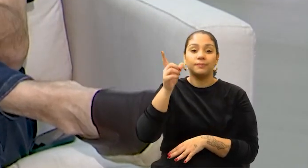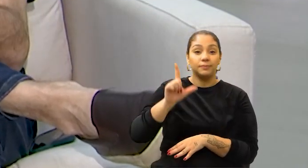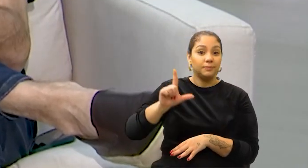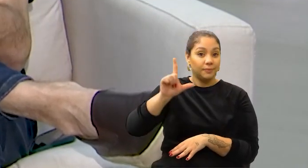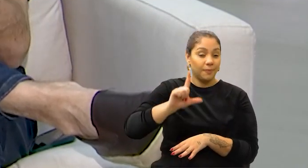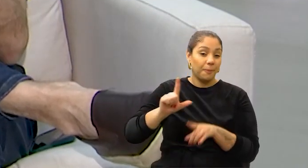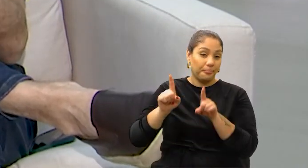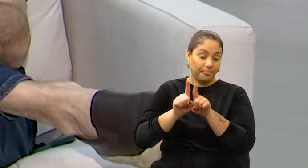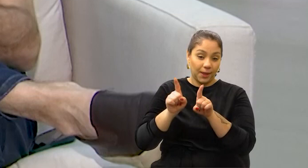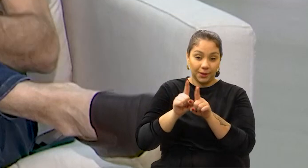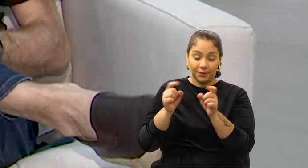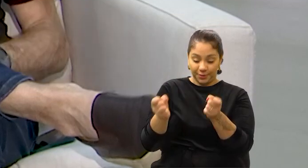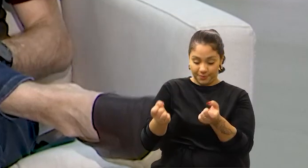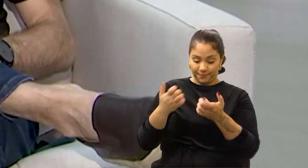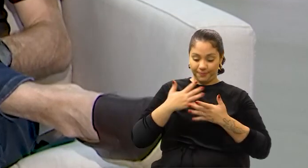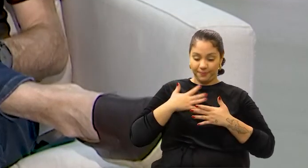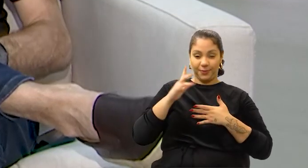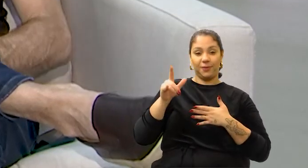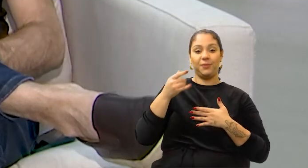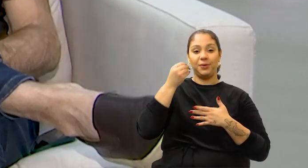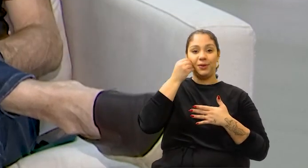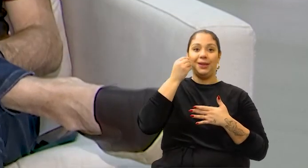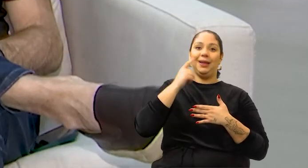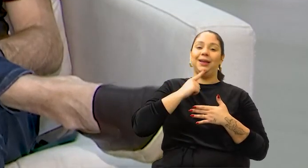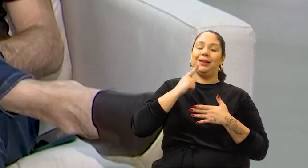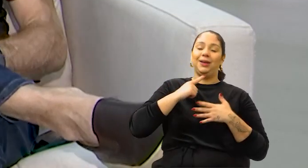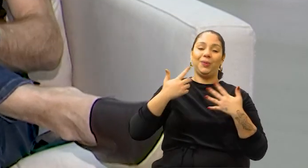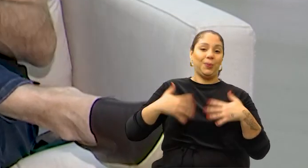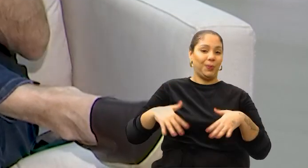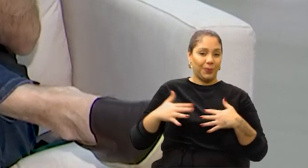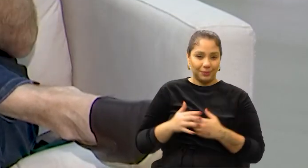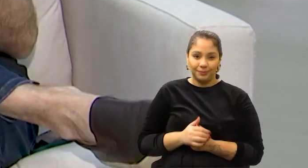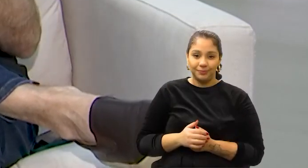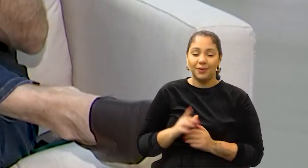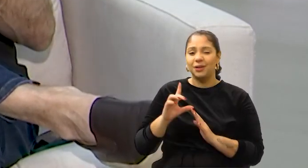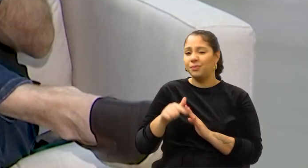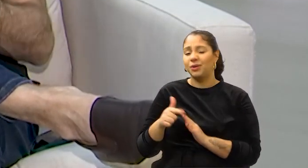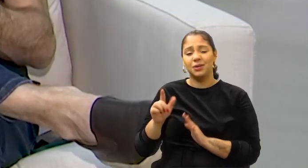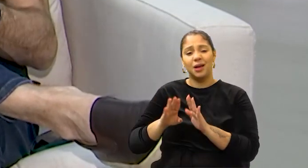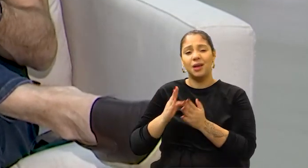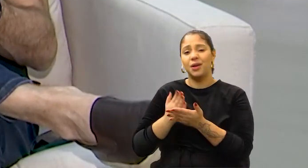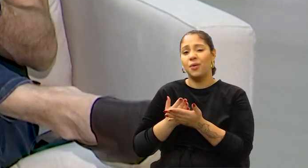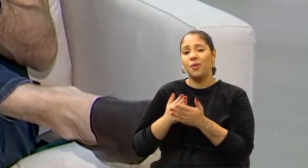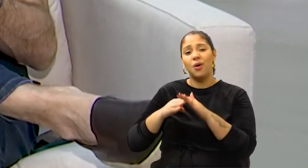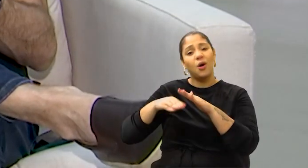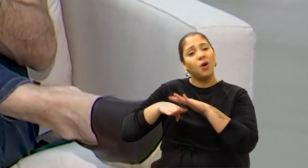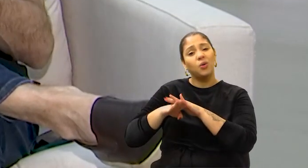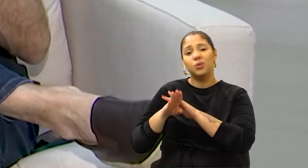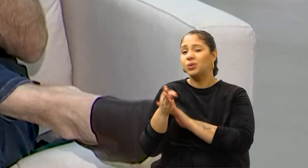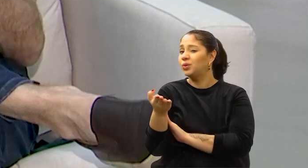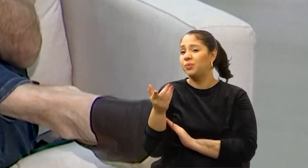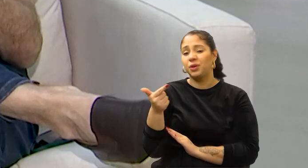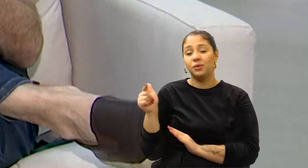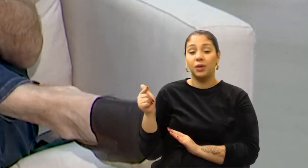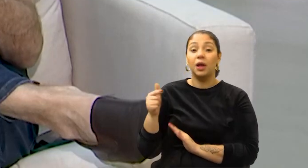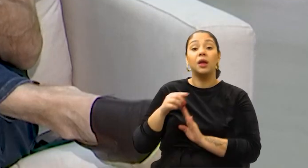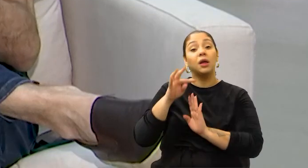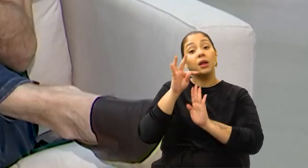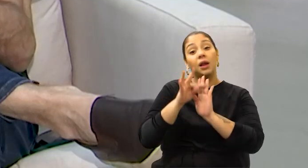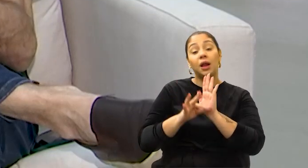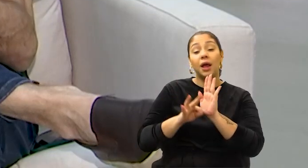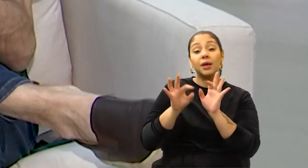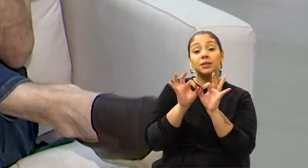encantamento pelo mundo a literatura também nos produz essa oportunidade então eu diria isso depois Ah não tô muito habituado Leia o texto